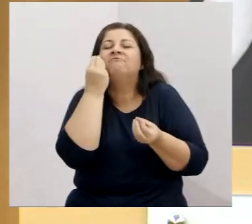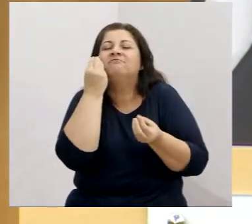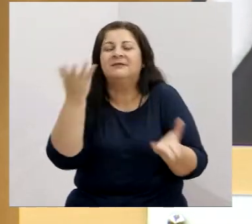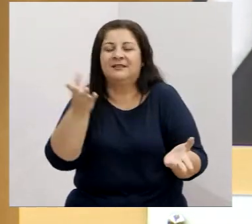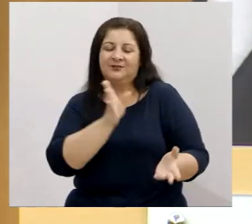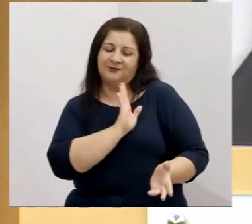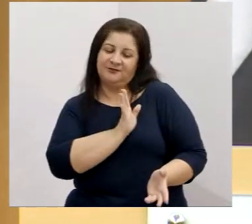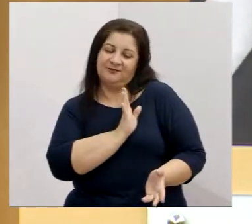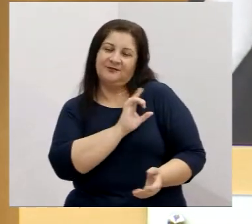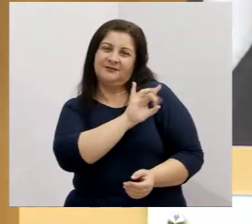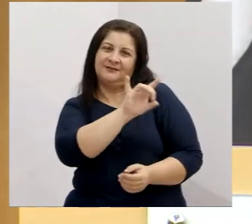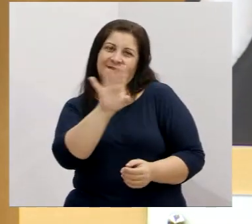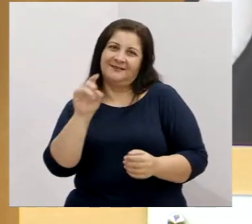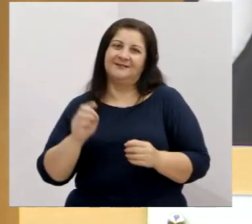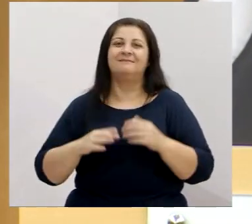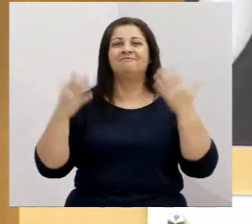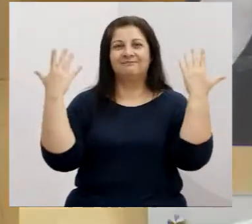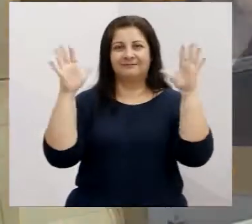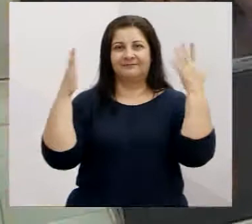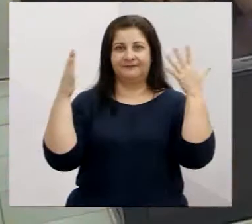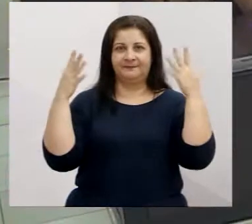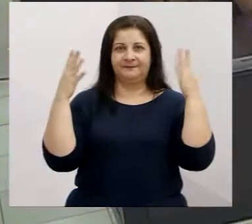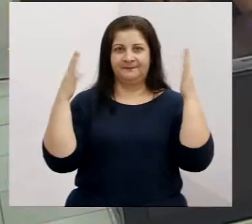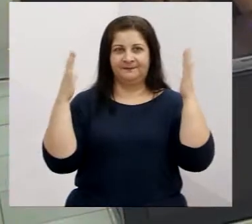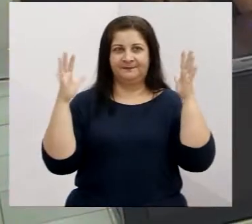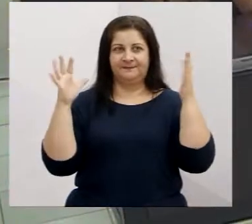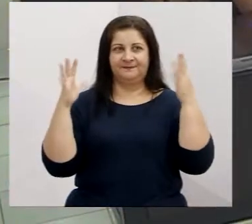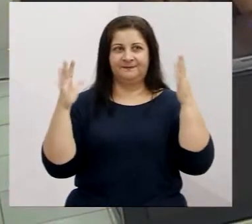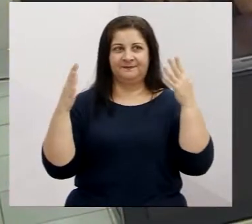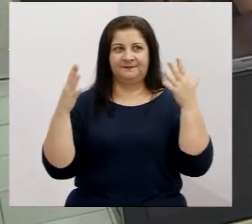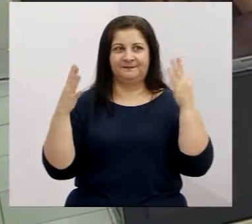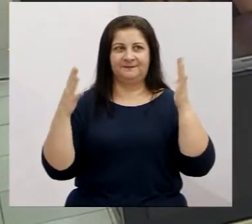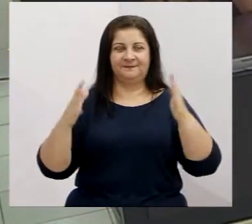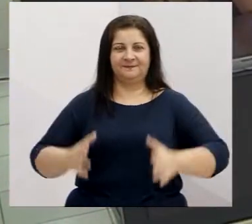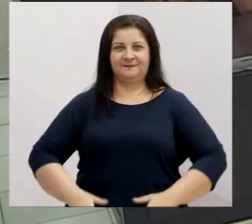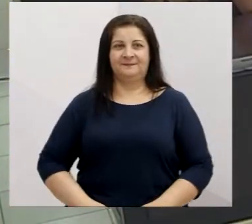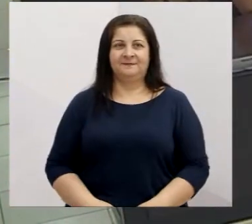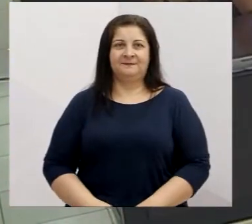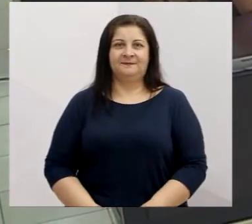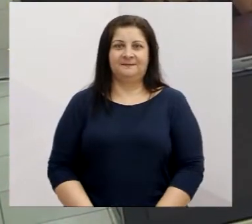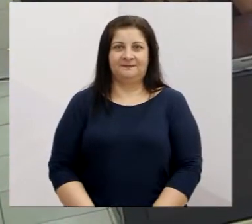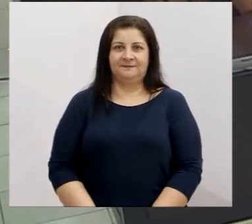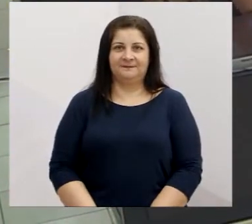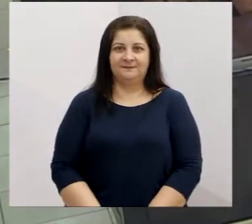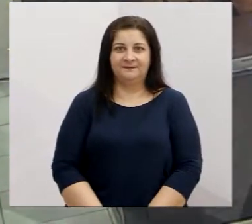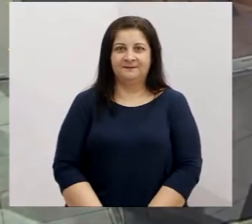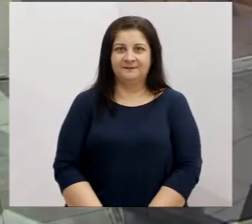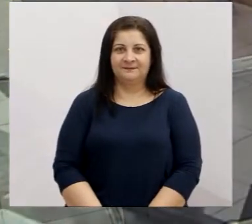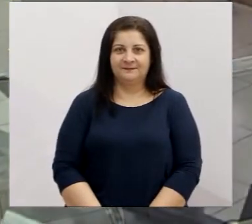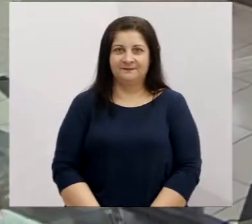no coração de cada uma e E aí